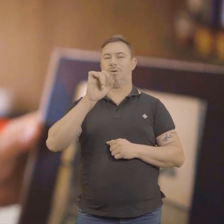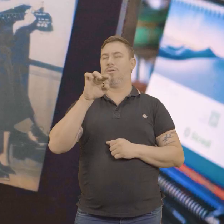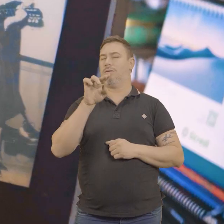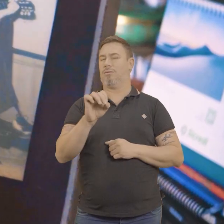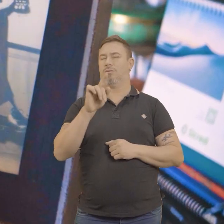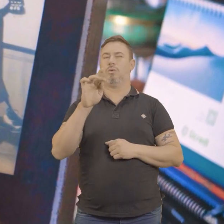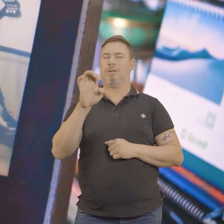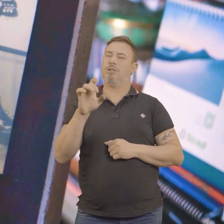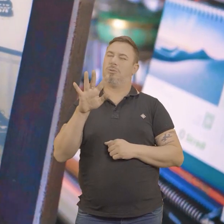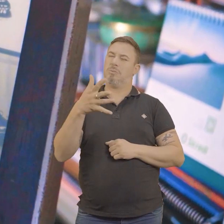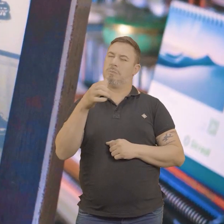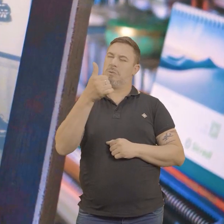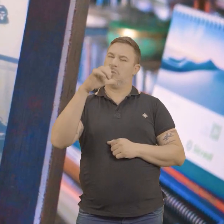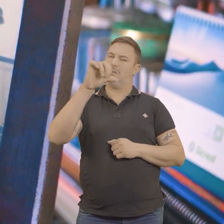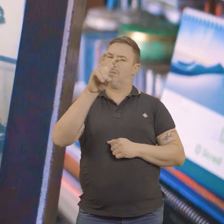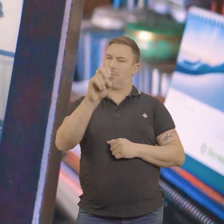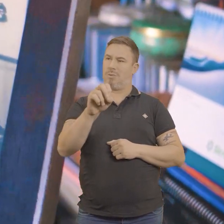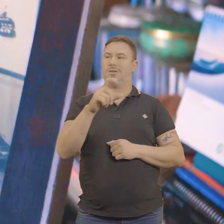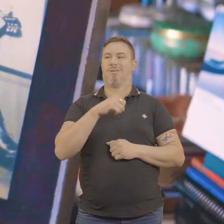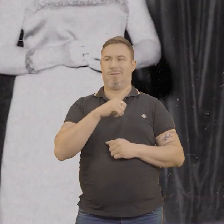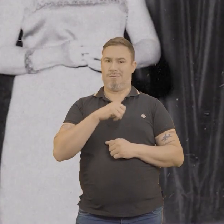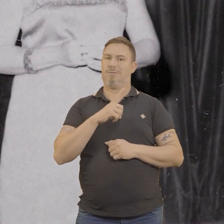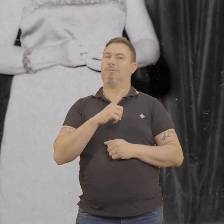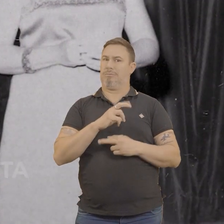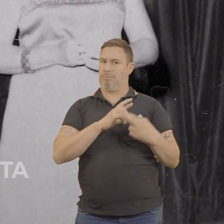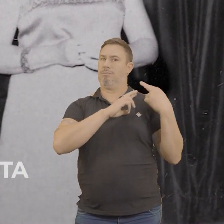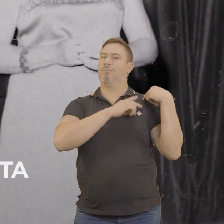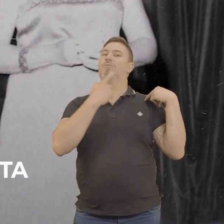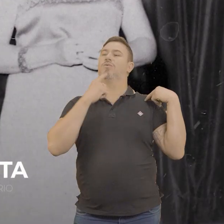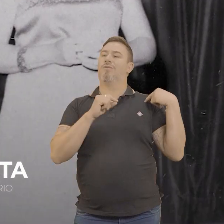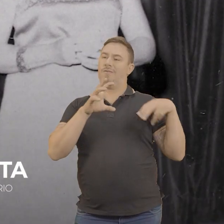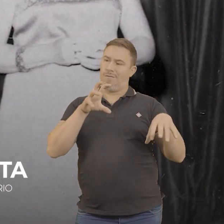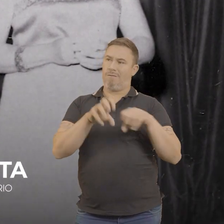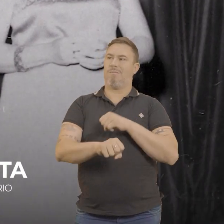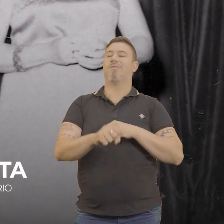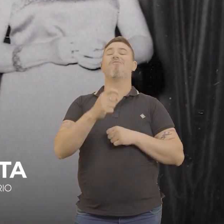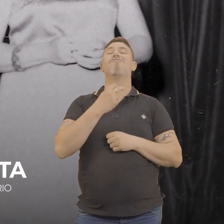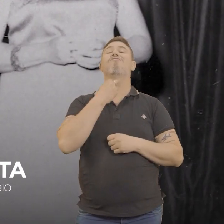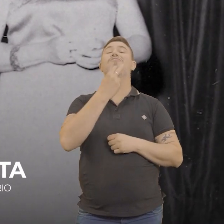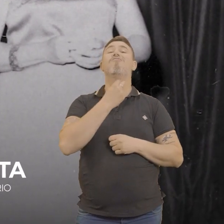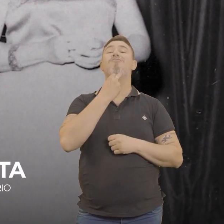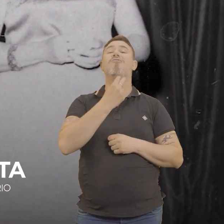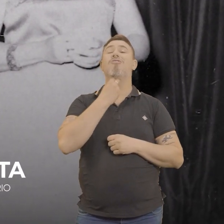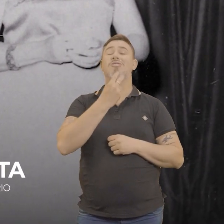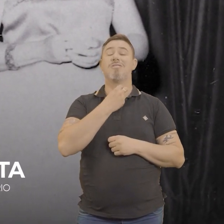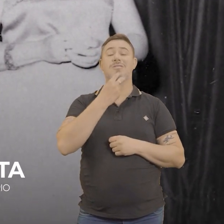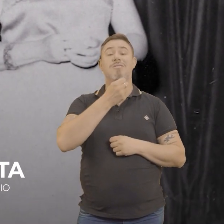nos anos 50, né? Ela teve uma responsabilidade grande na formação de vozes. Era